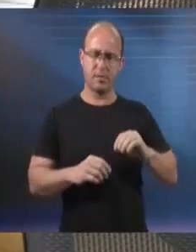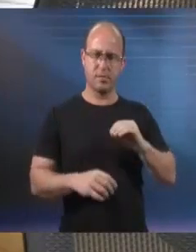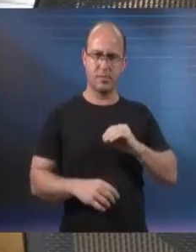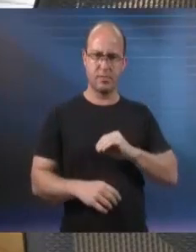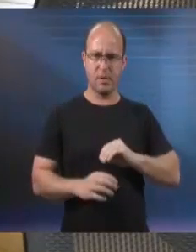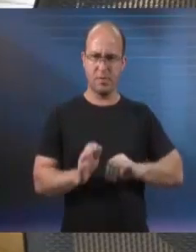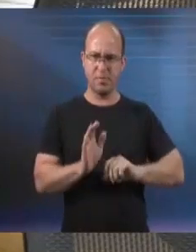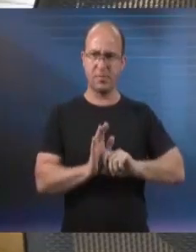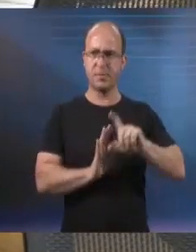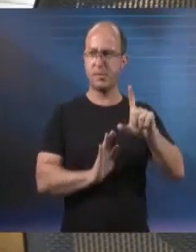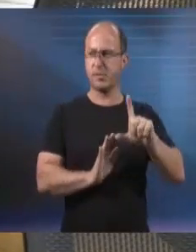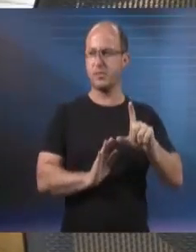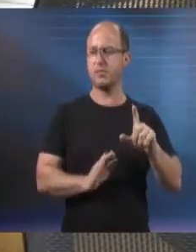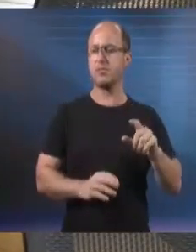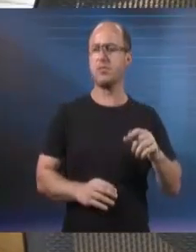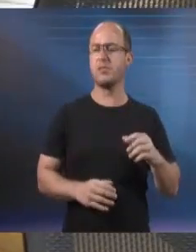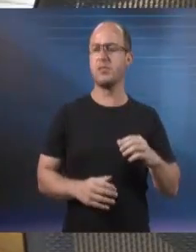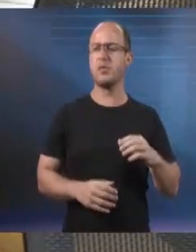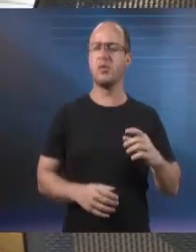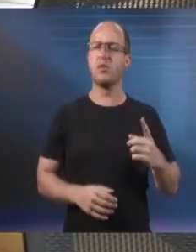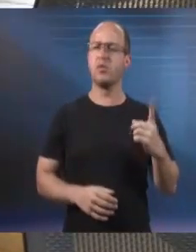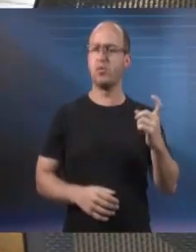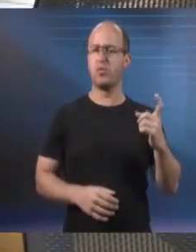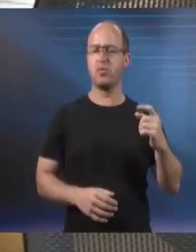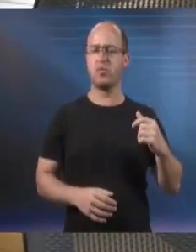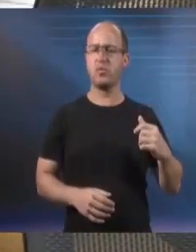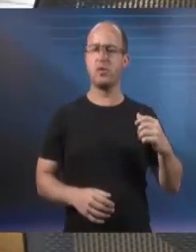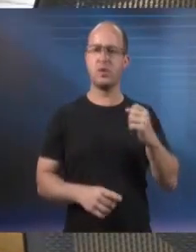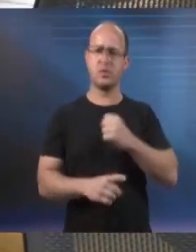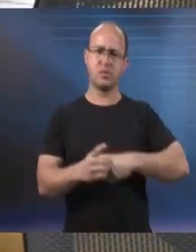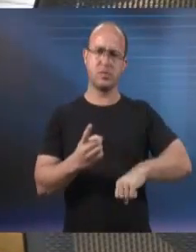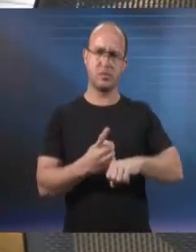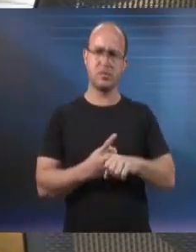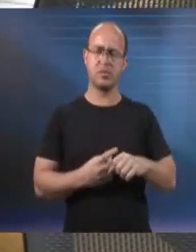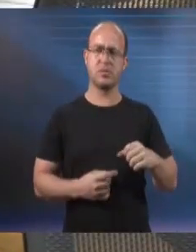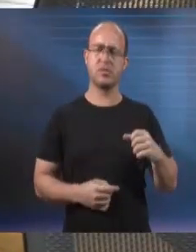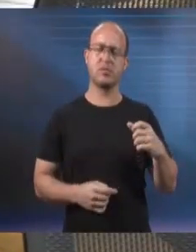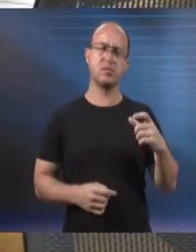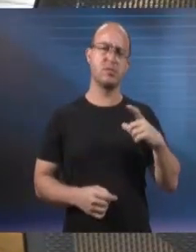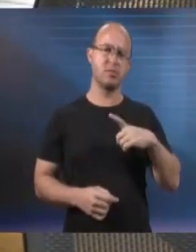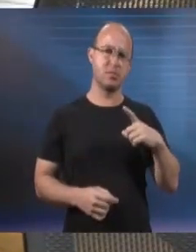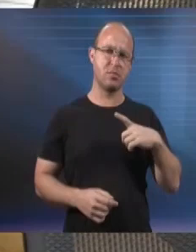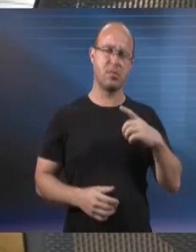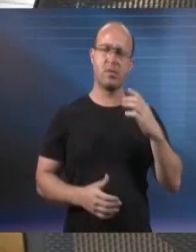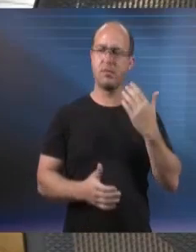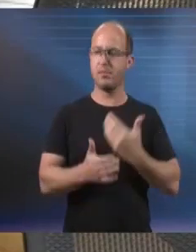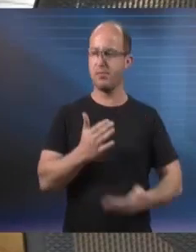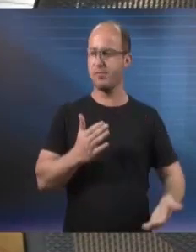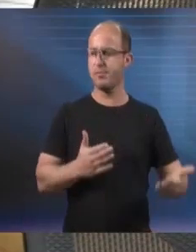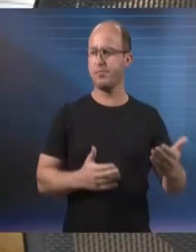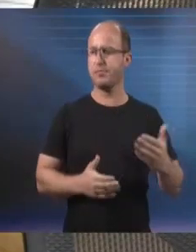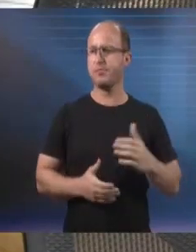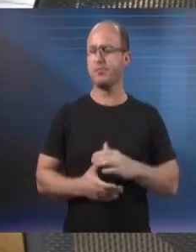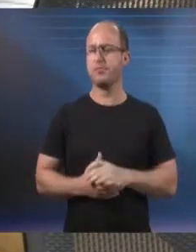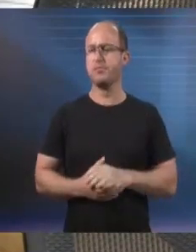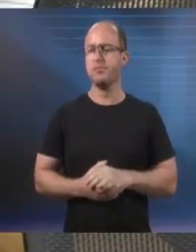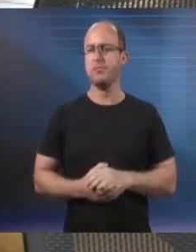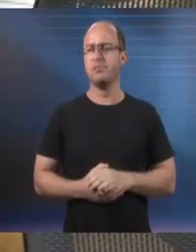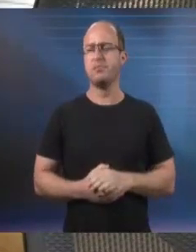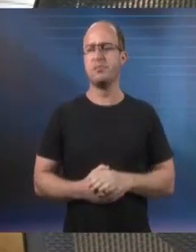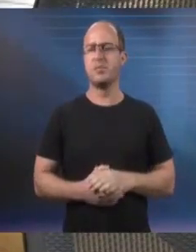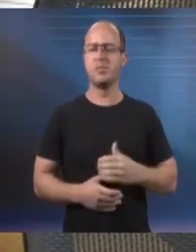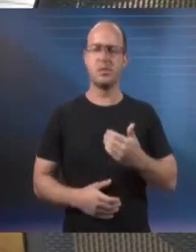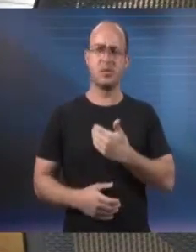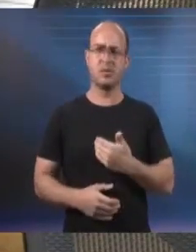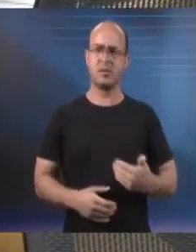vai aumentar e vai tirar o único lazer que a sociedade brasileira tem. Esse governo só